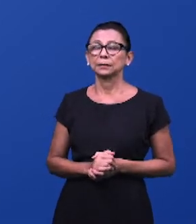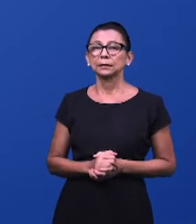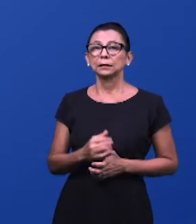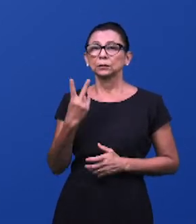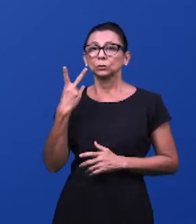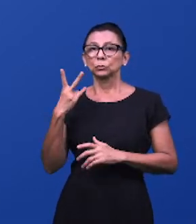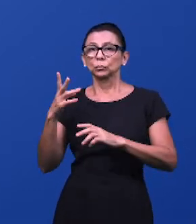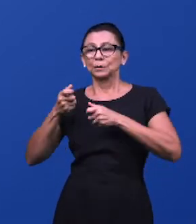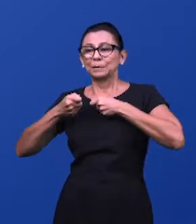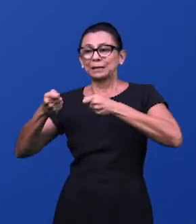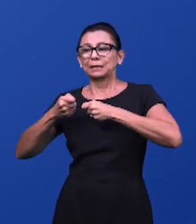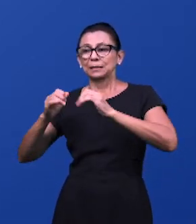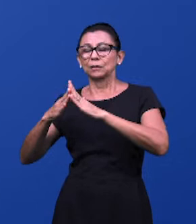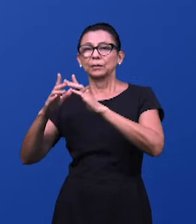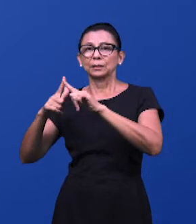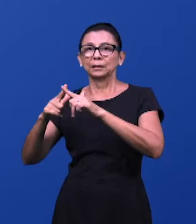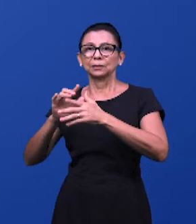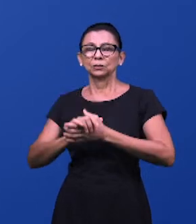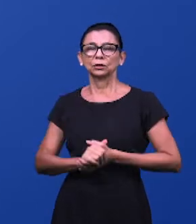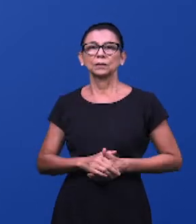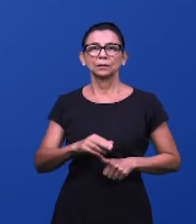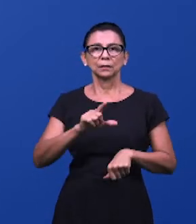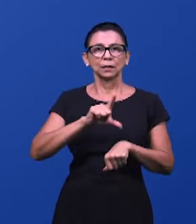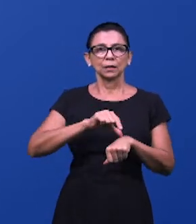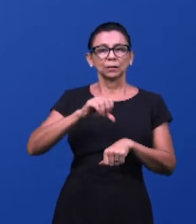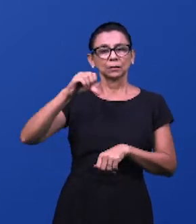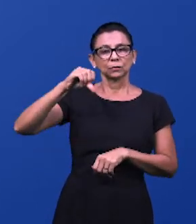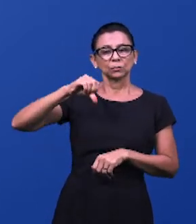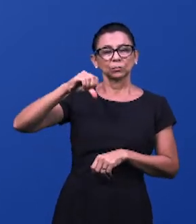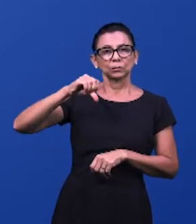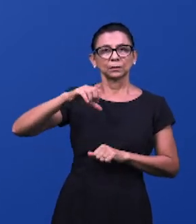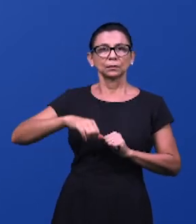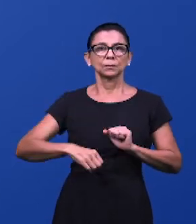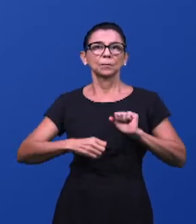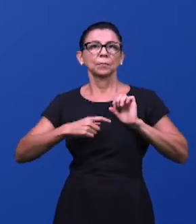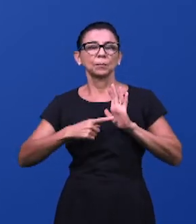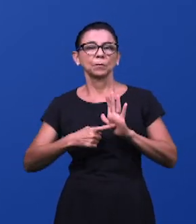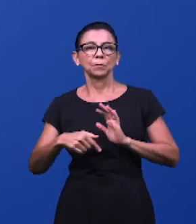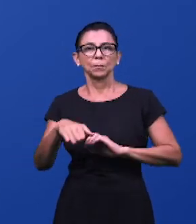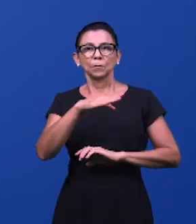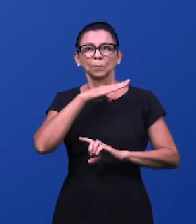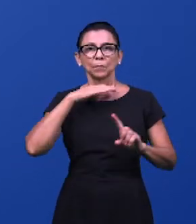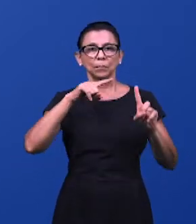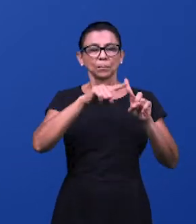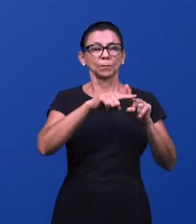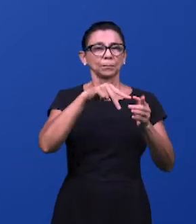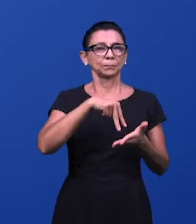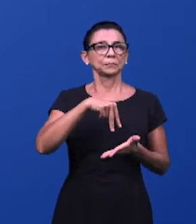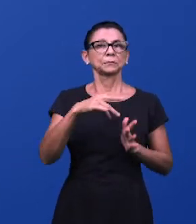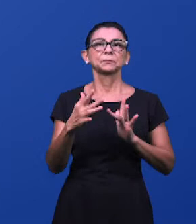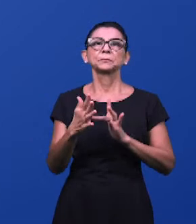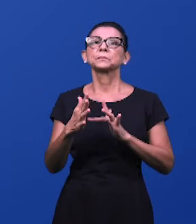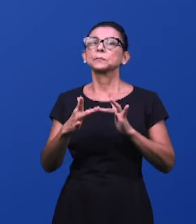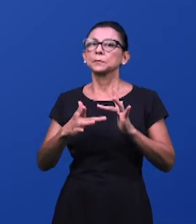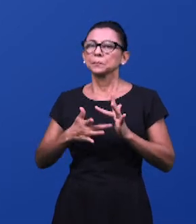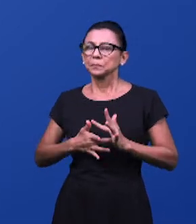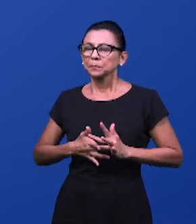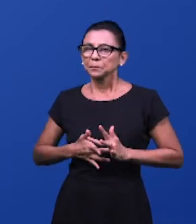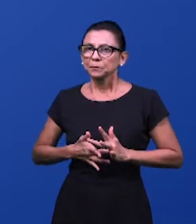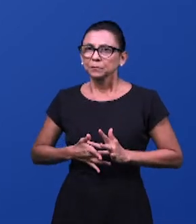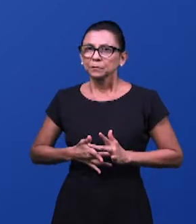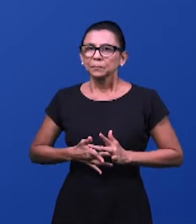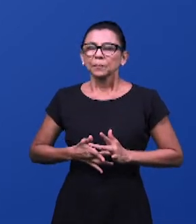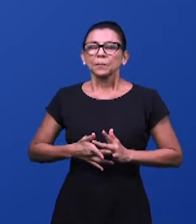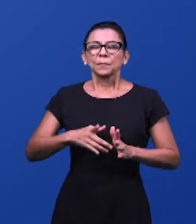duras perseguições. A hora nona aponta para a morte e ressurreição de Jesus. É quando